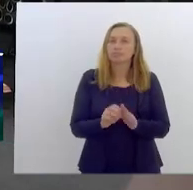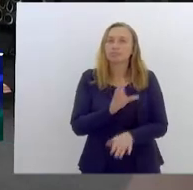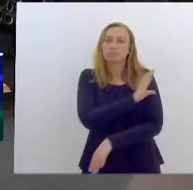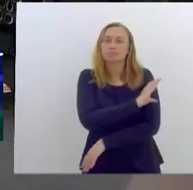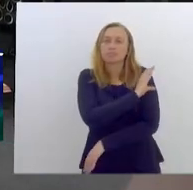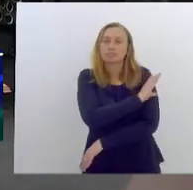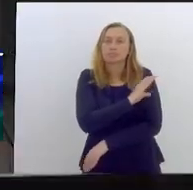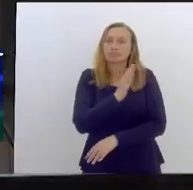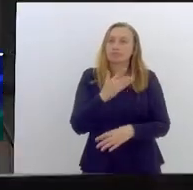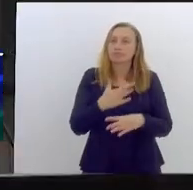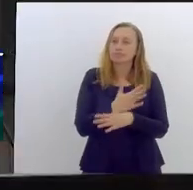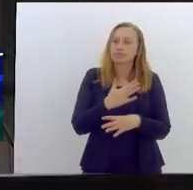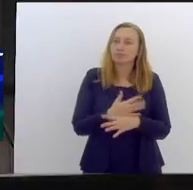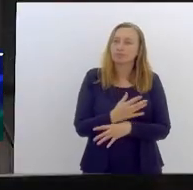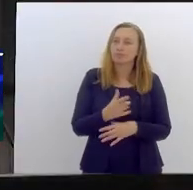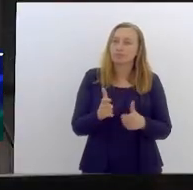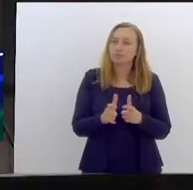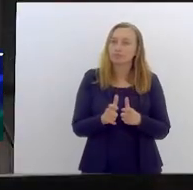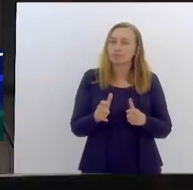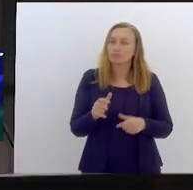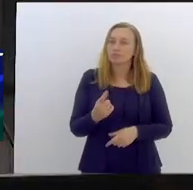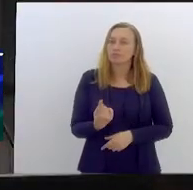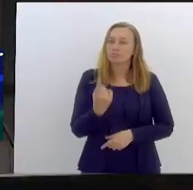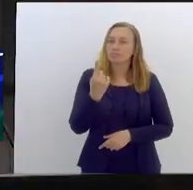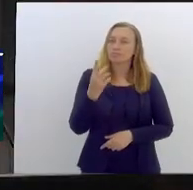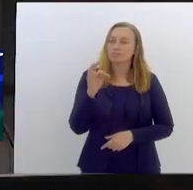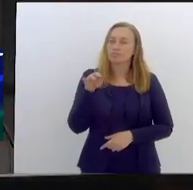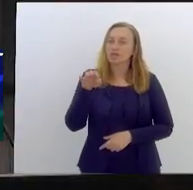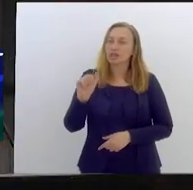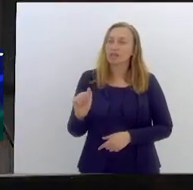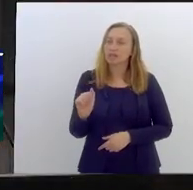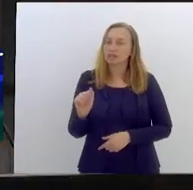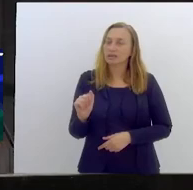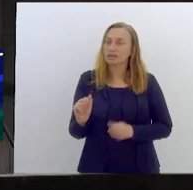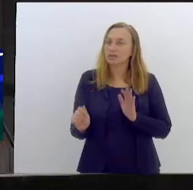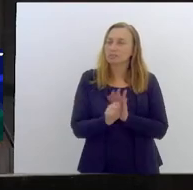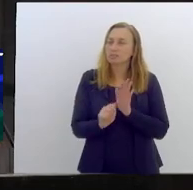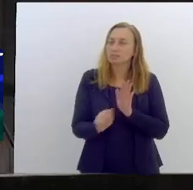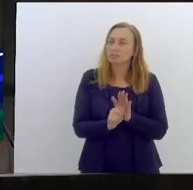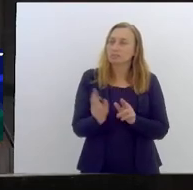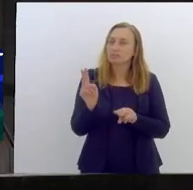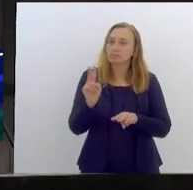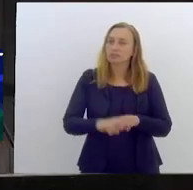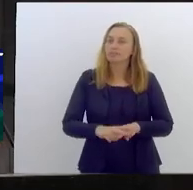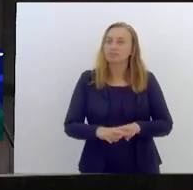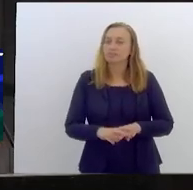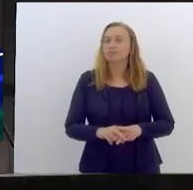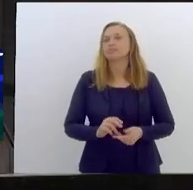Campos. Uma tonelada de droga apreendida,